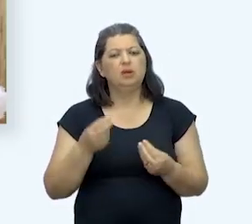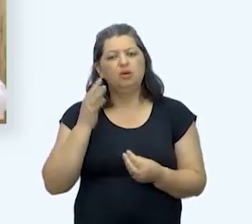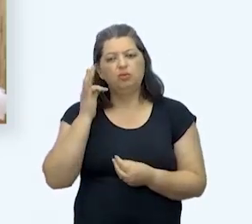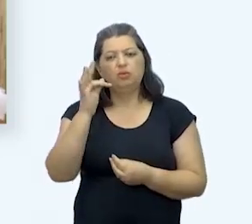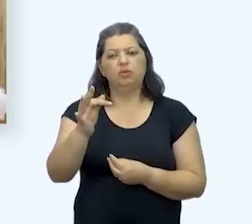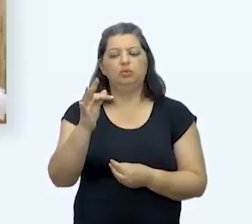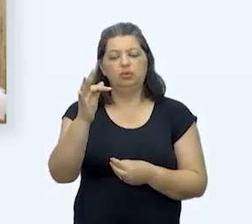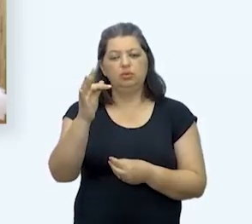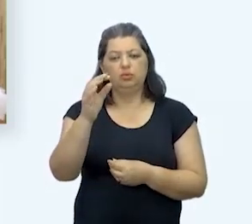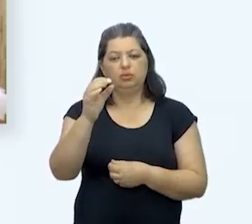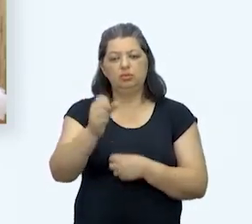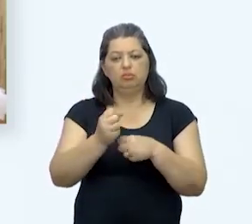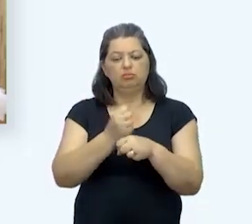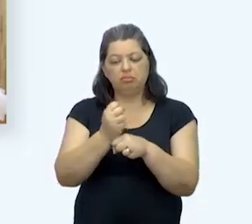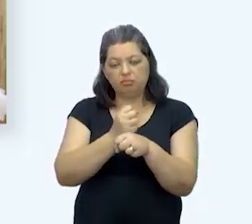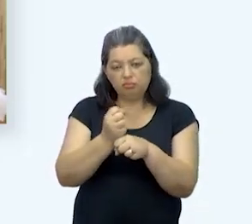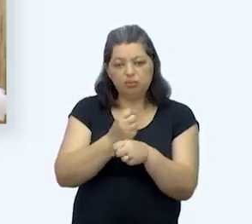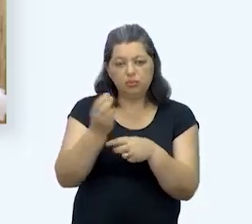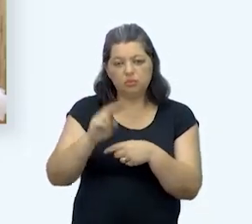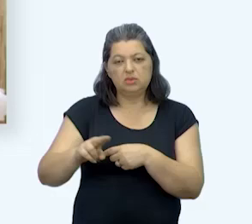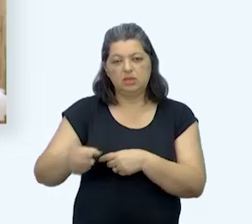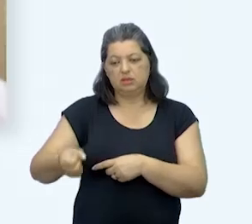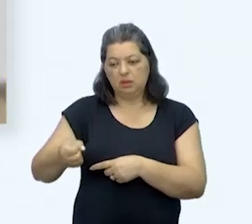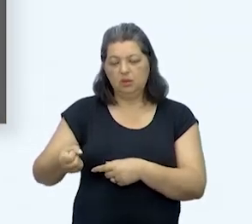usando essa sacola aqui.